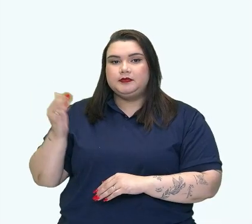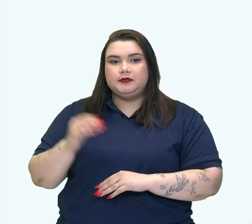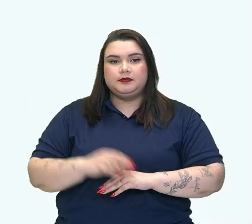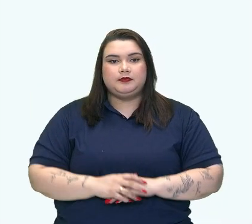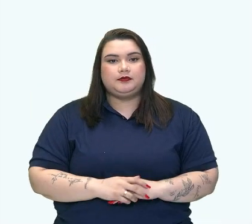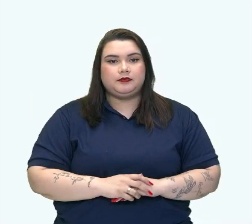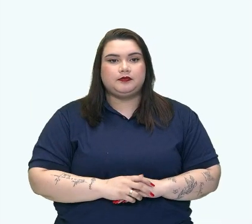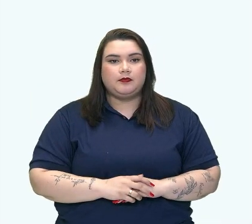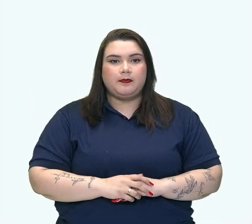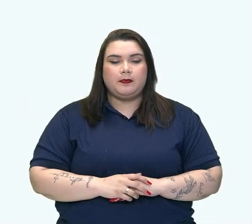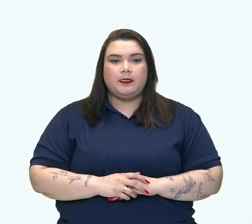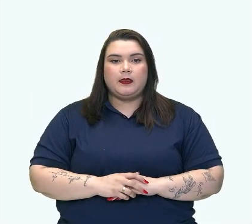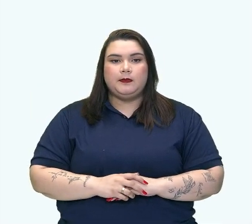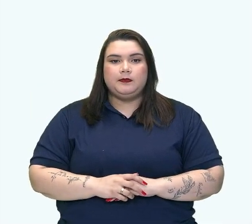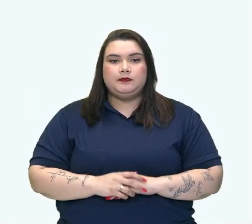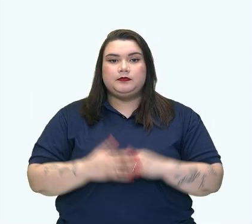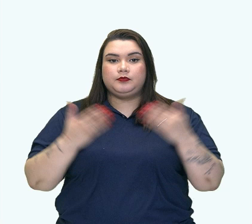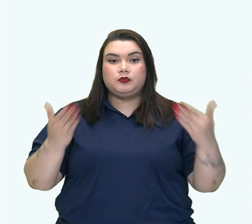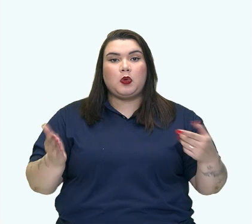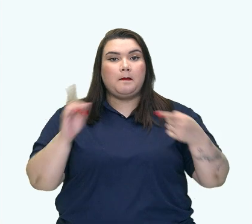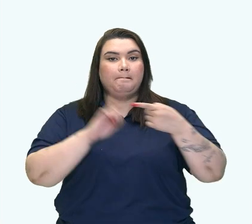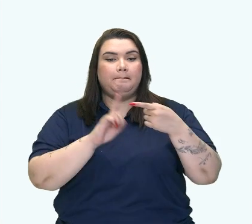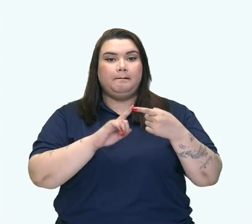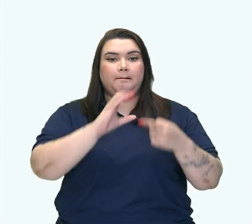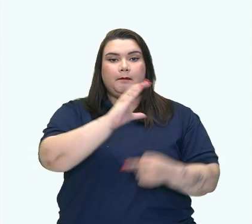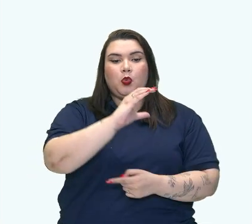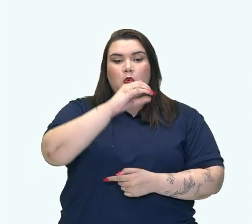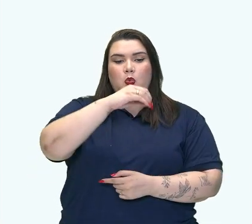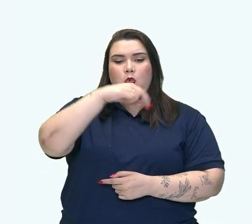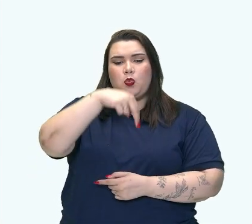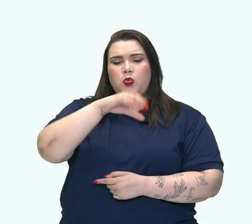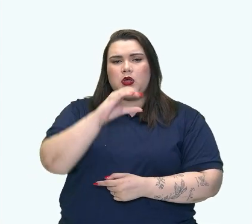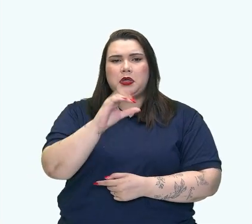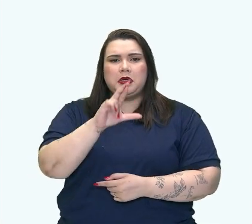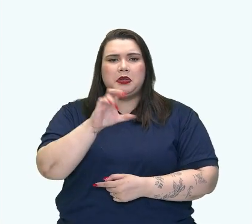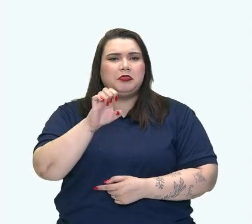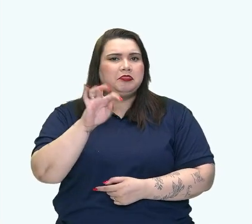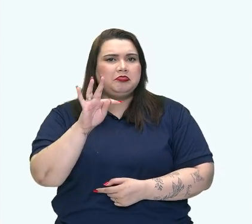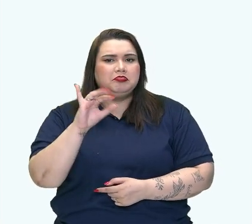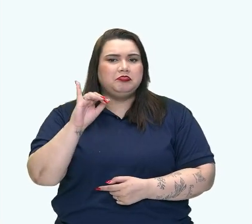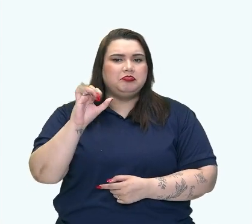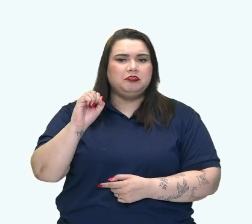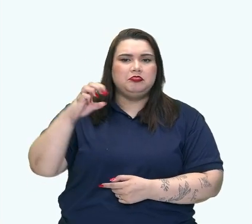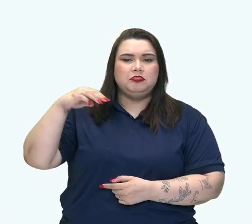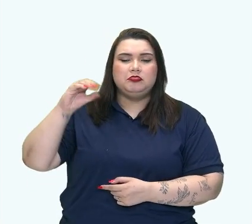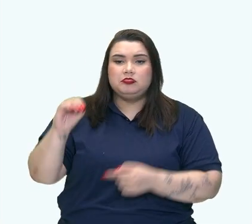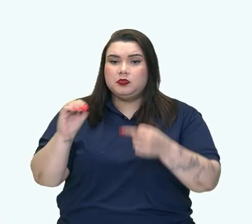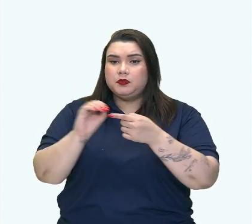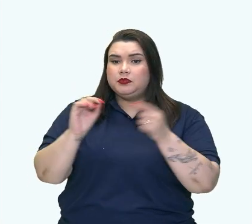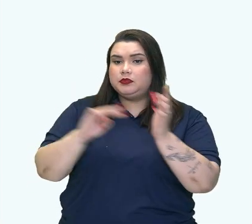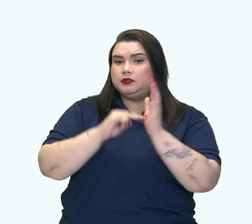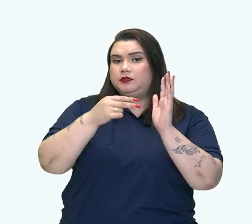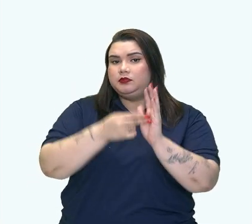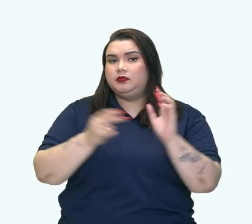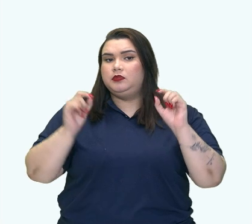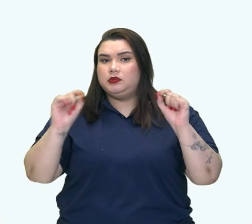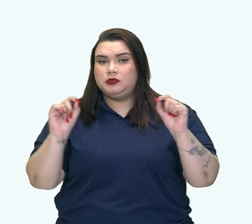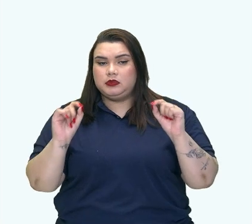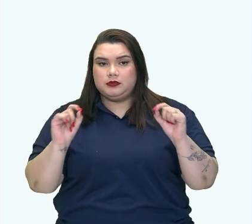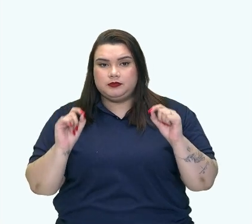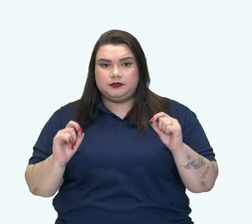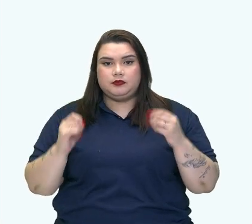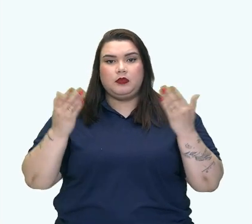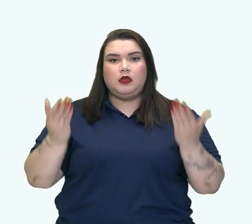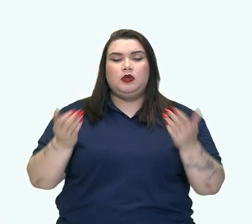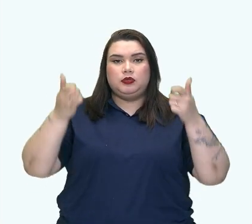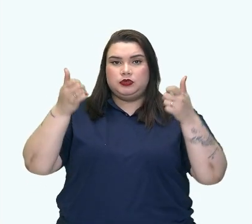pós-modernismo. Primeiro, falar sobre concretismo. O que é concretismo? Você tem que pensar em concreto, porque é justamente